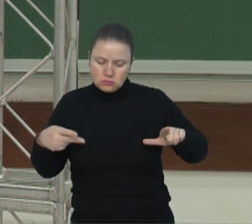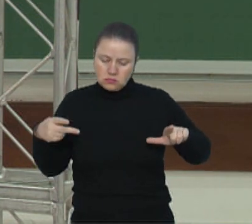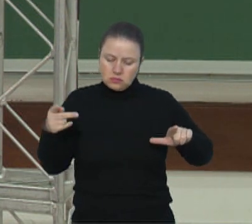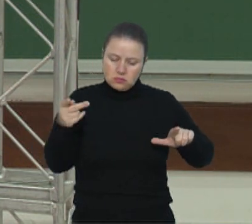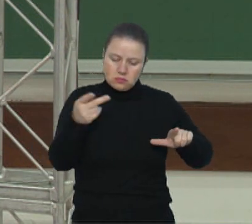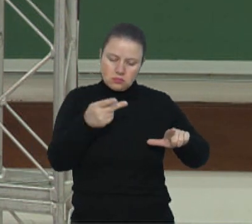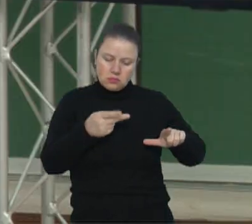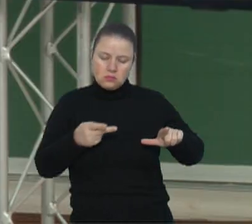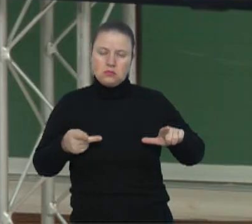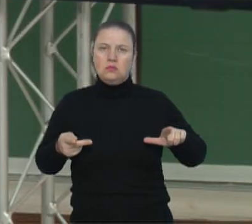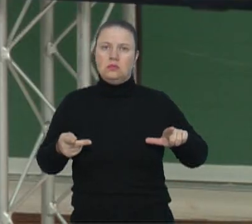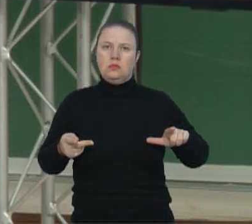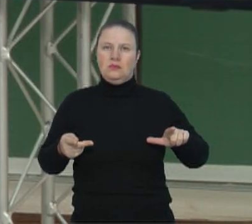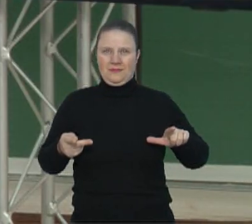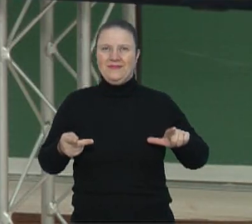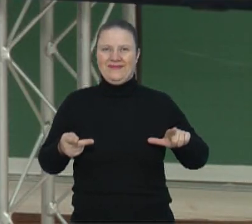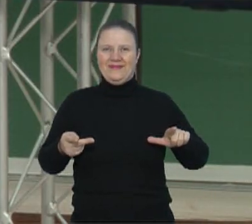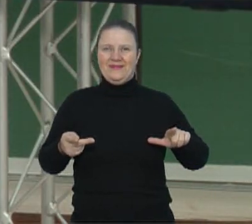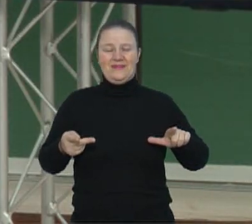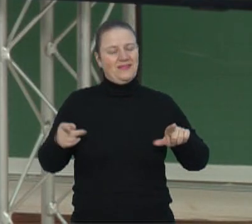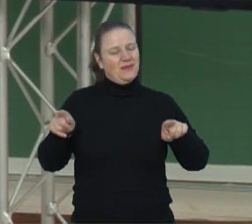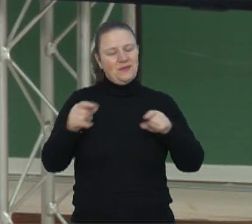silêncio de imagem.